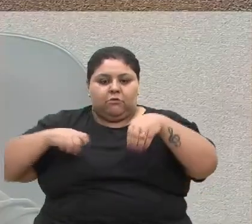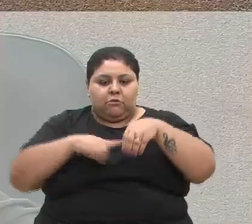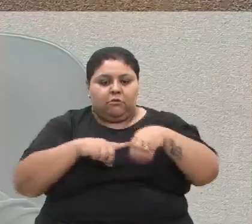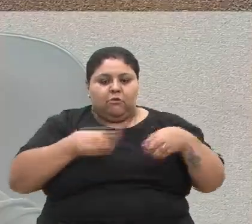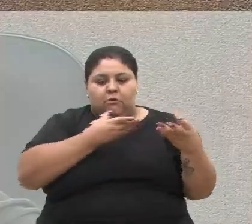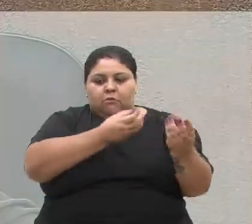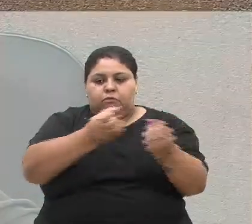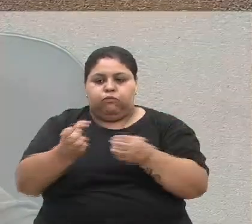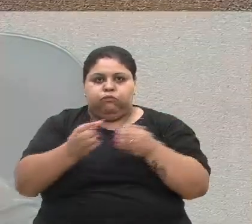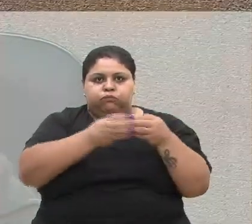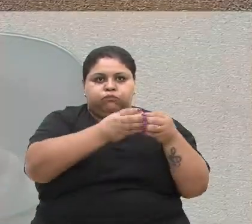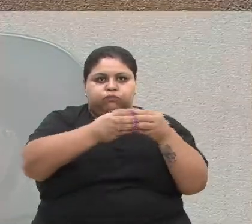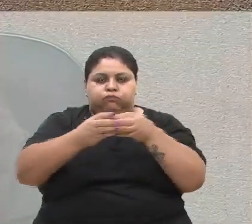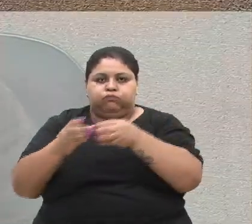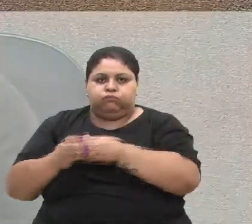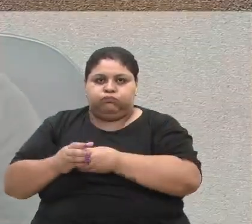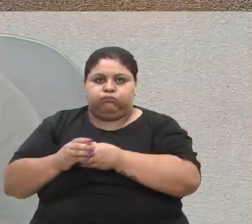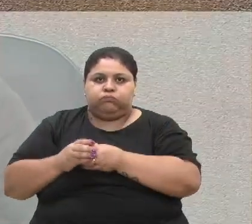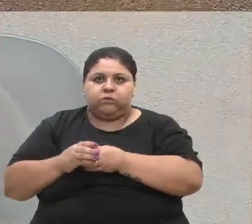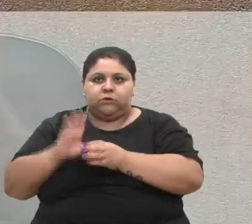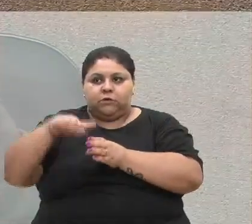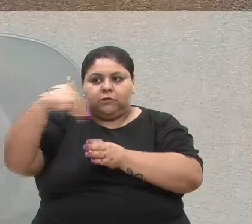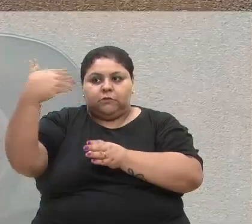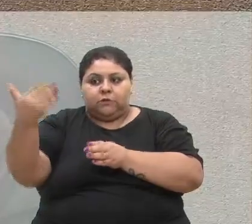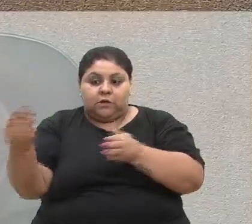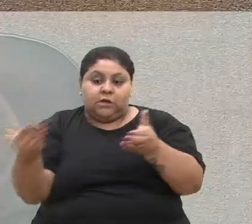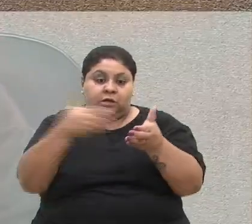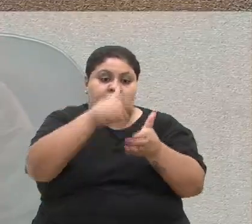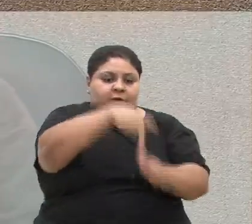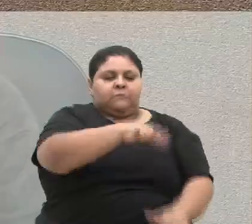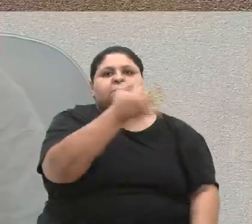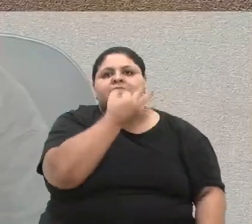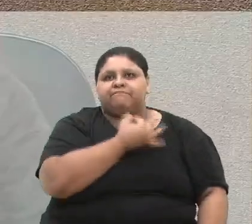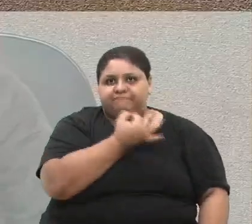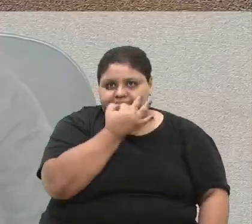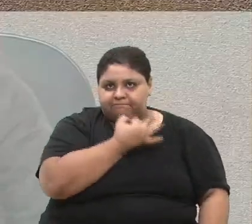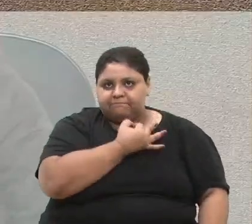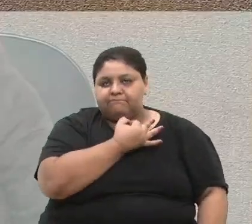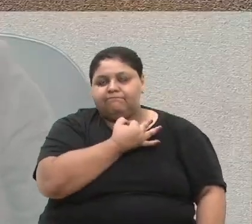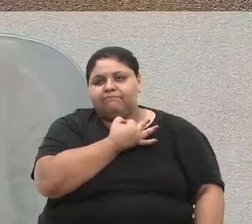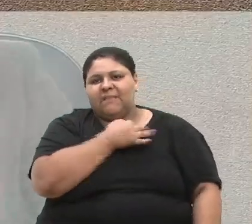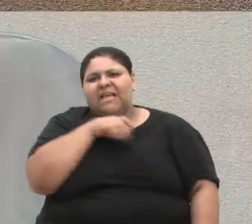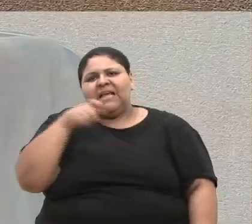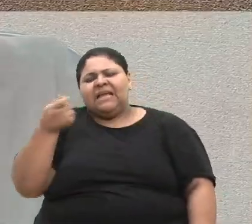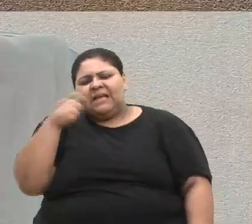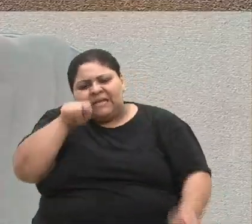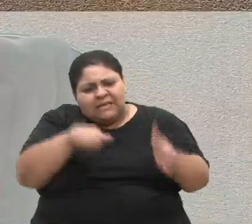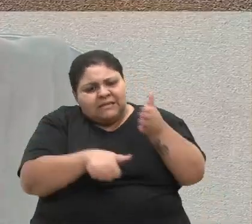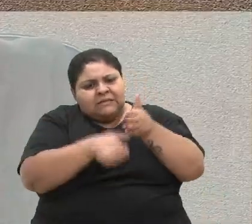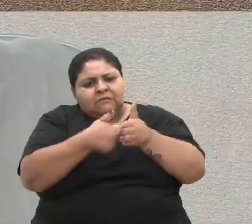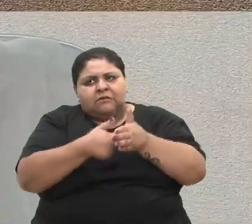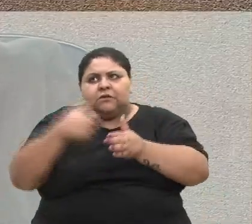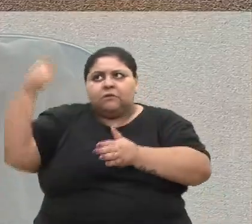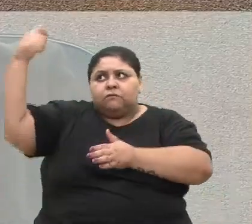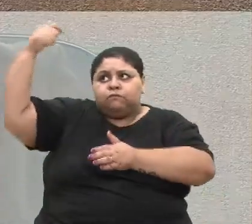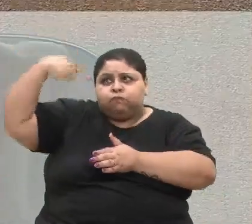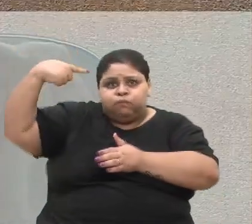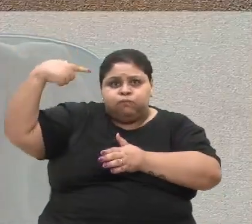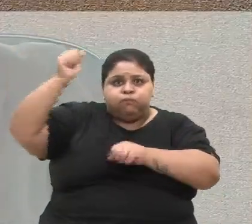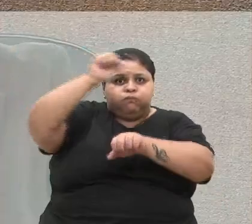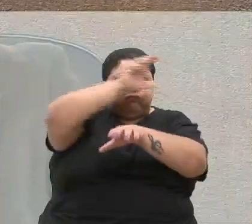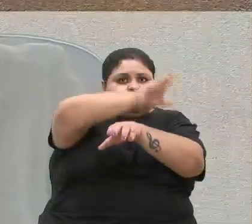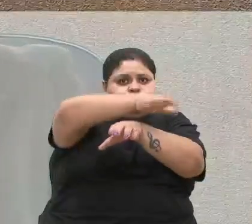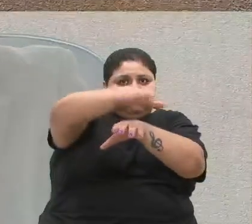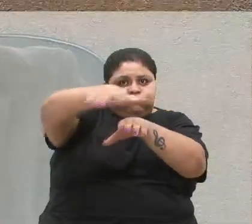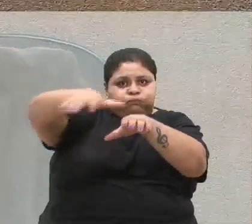equipes e torcidas de fora do estado virão a Caxias do Sul, faz-se necessário melhorias na iluminação no entorno do